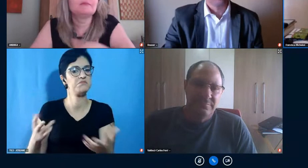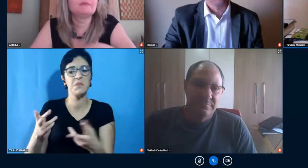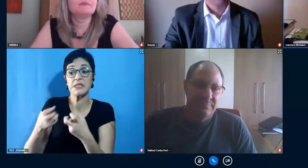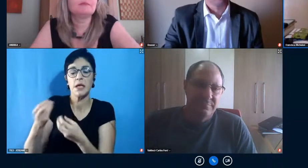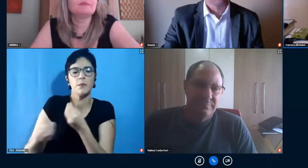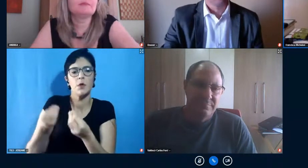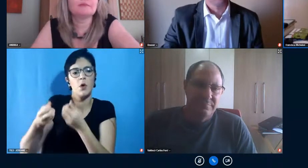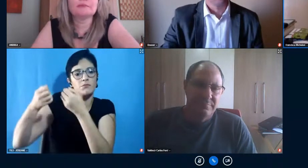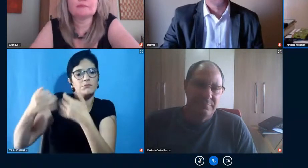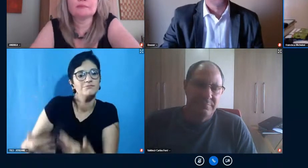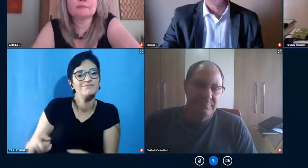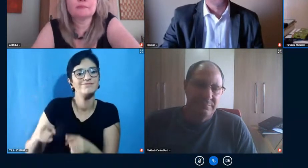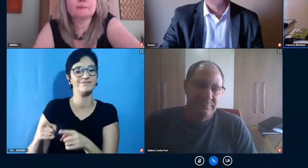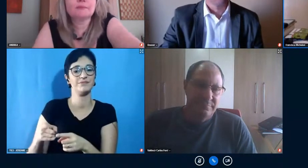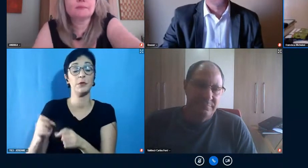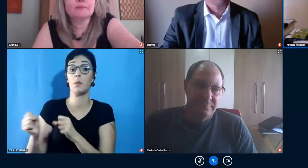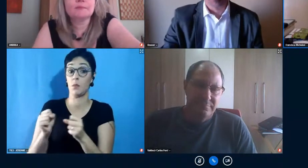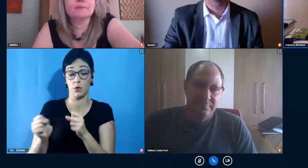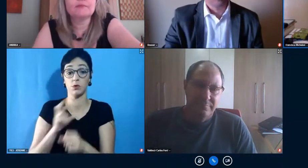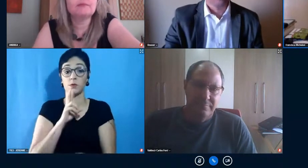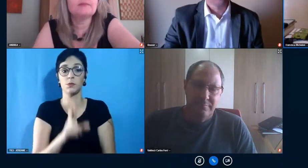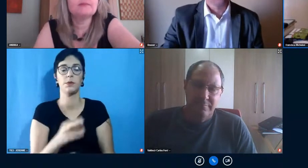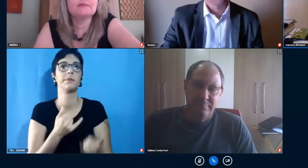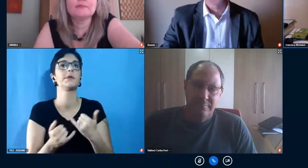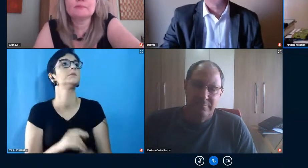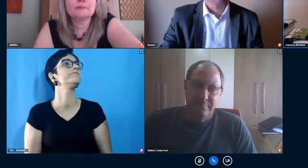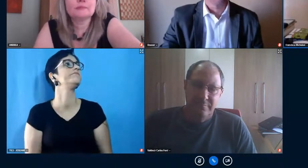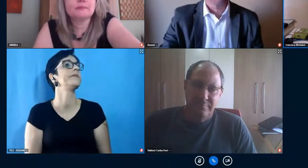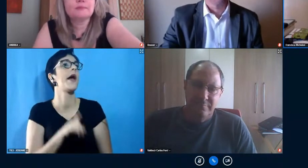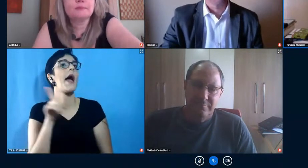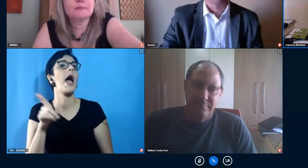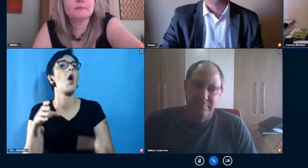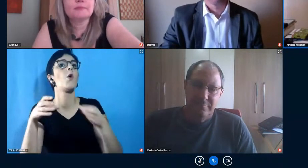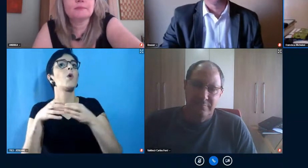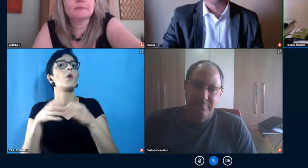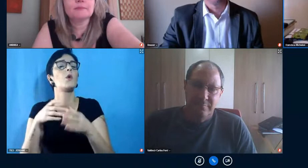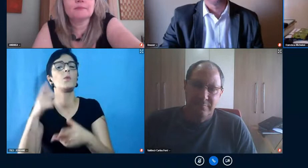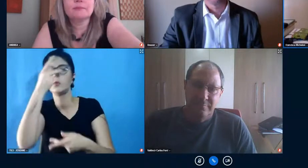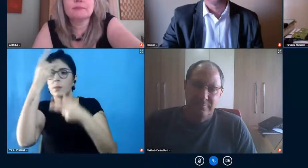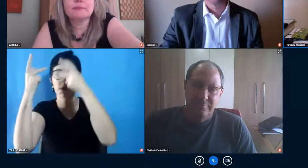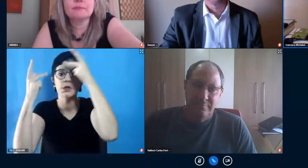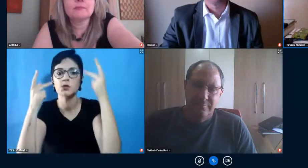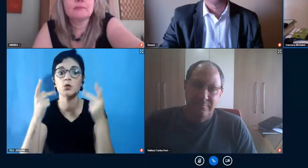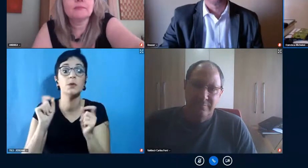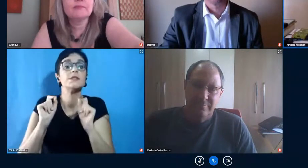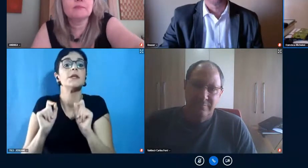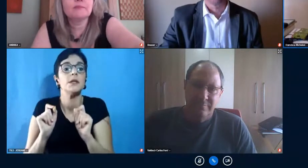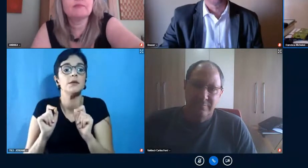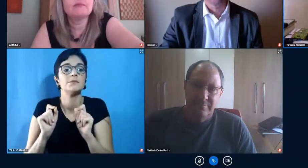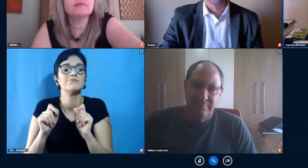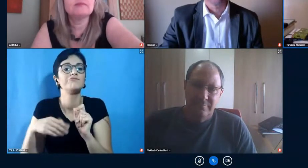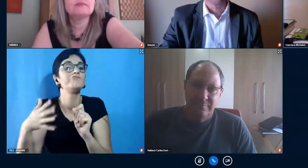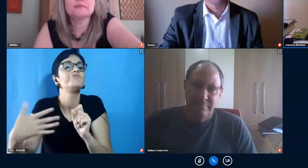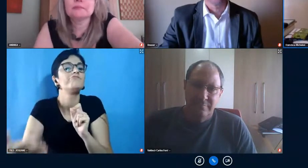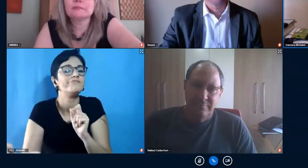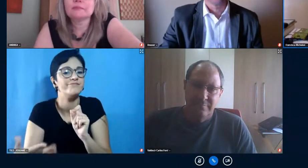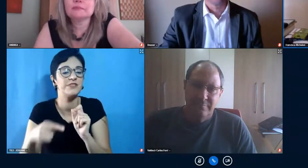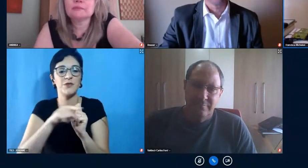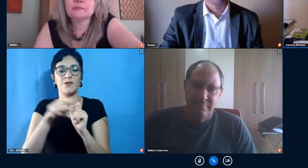seguinte forma: essa comunidade é um grupo de pessoas que... E aí eu queria saber como é que vocês caracterizam